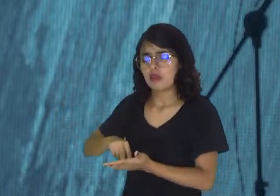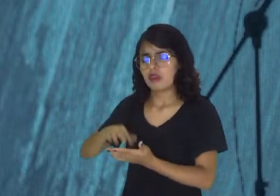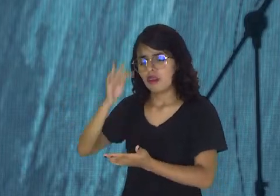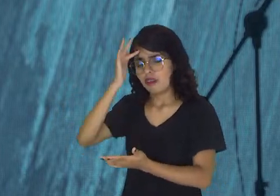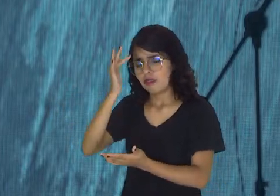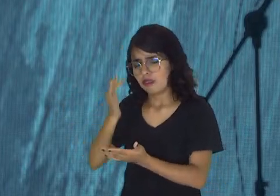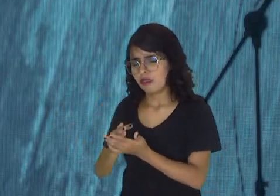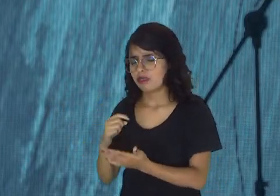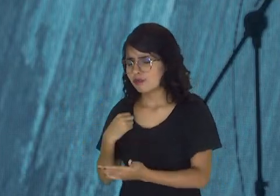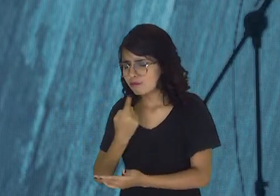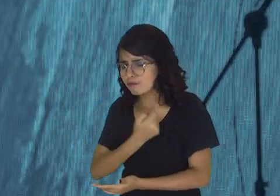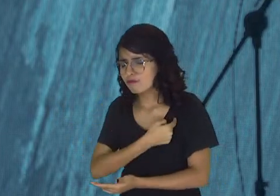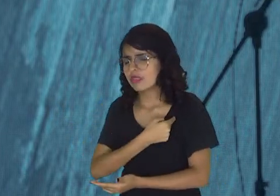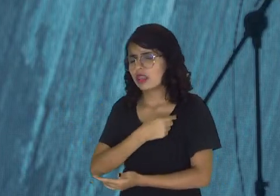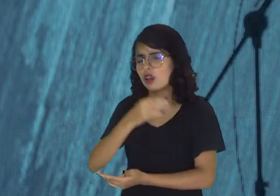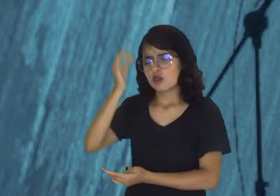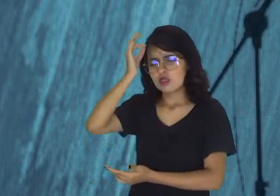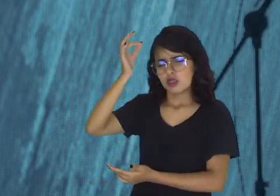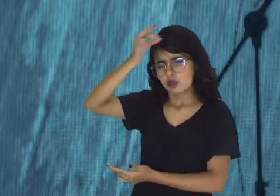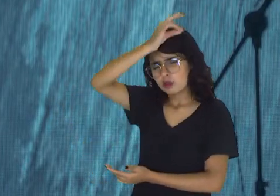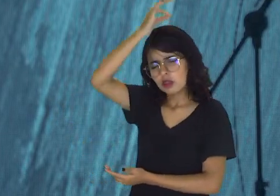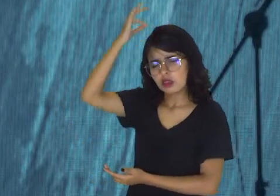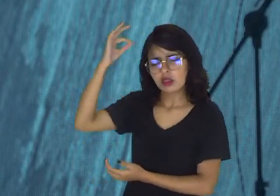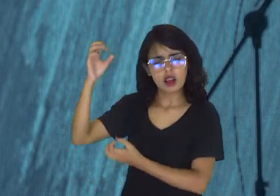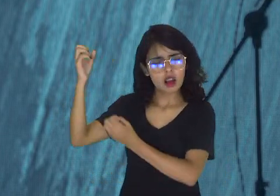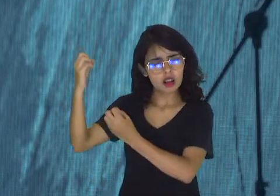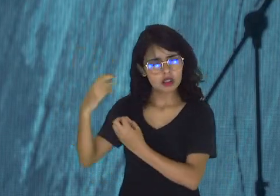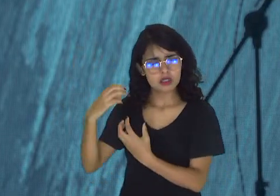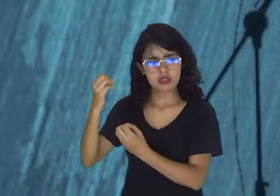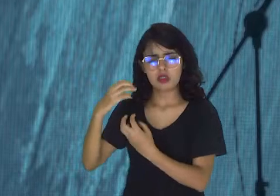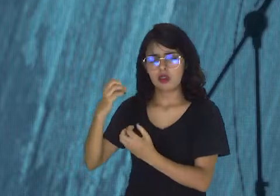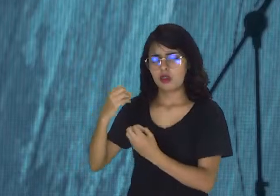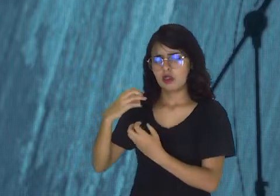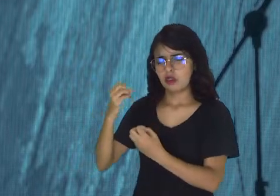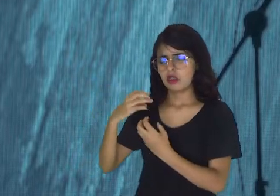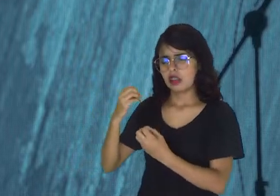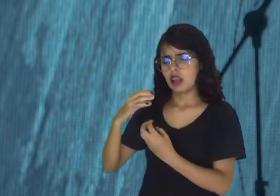teu Espírito Santo que nos ajuda a guardar a fé.